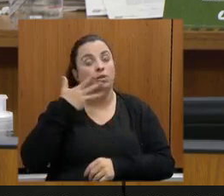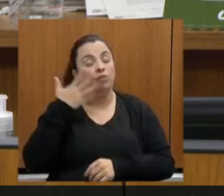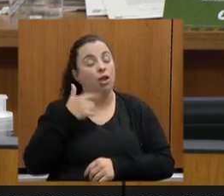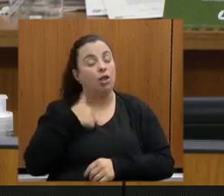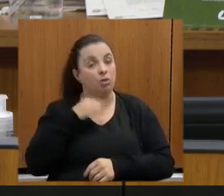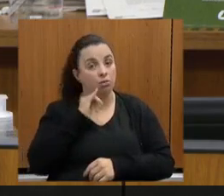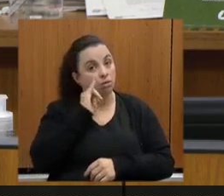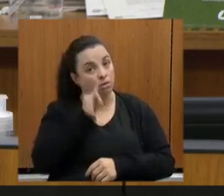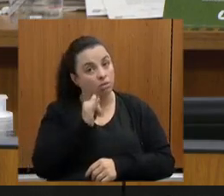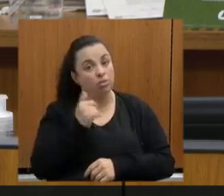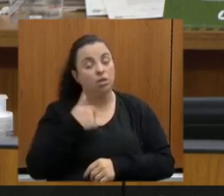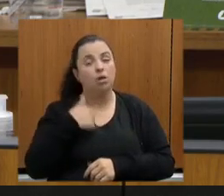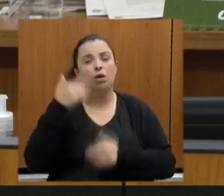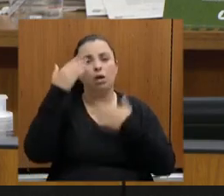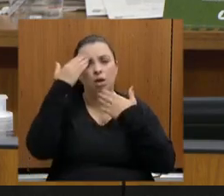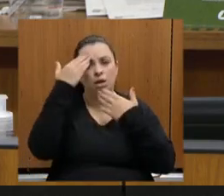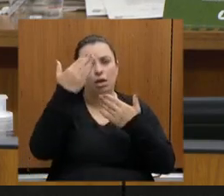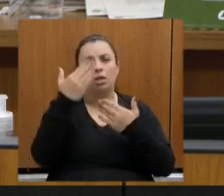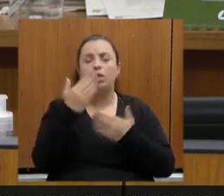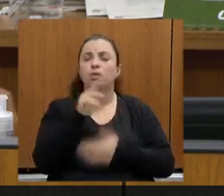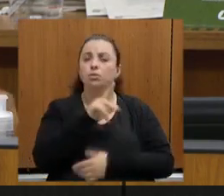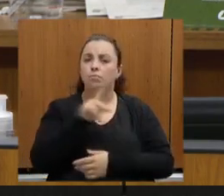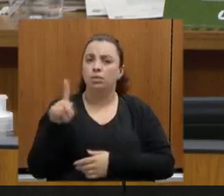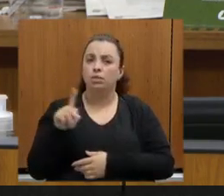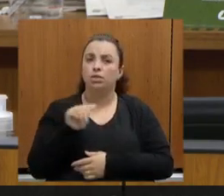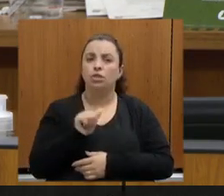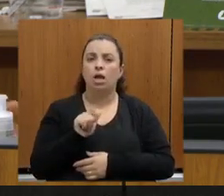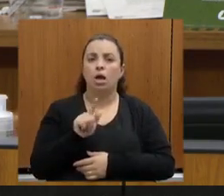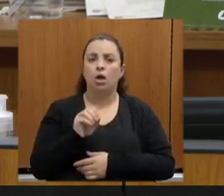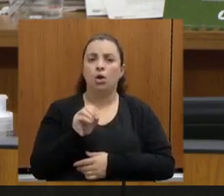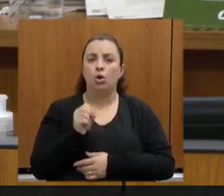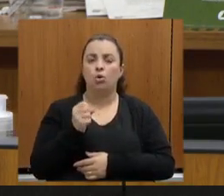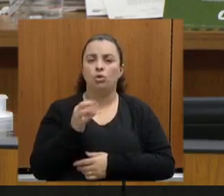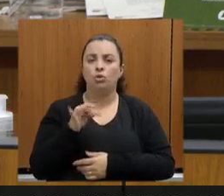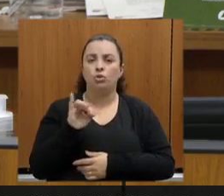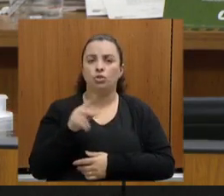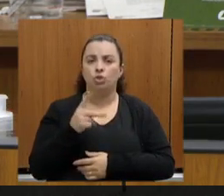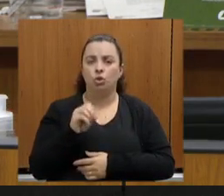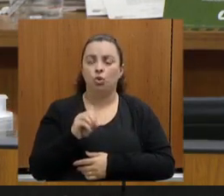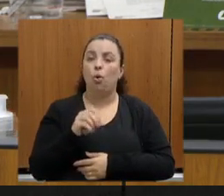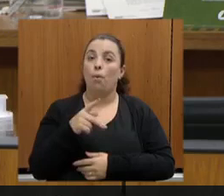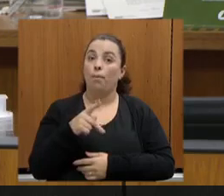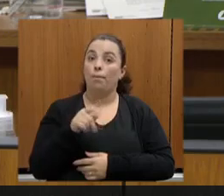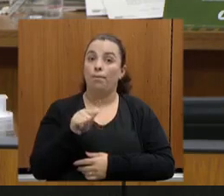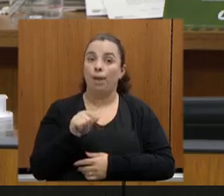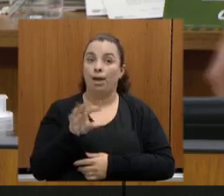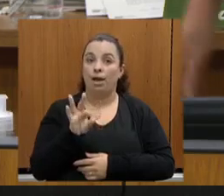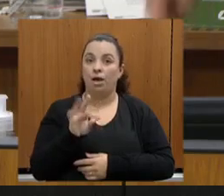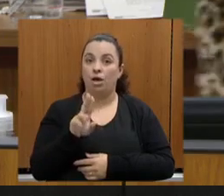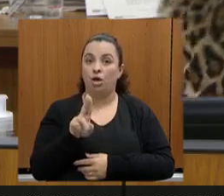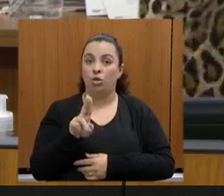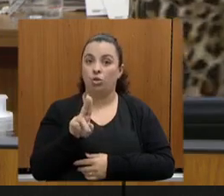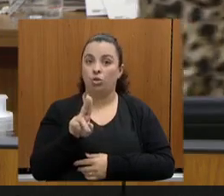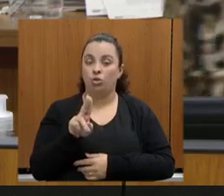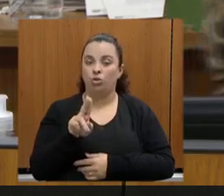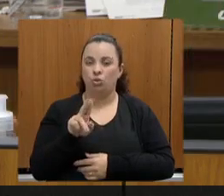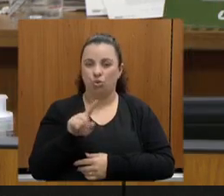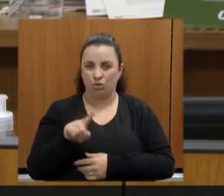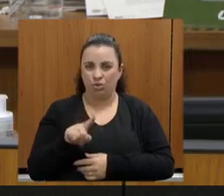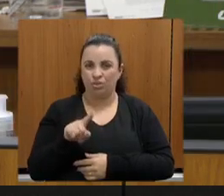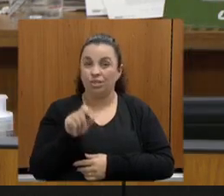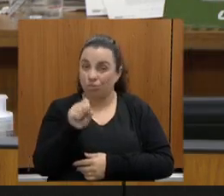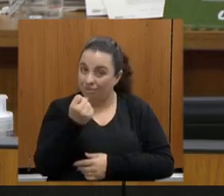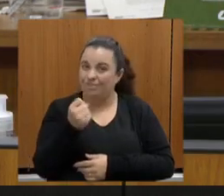dizer que eu quero agradecer o nosso presidente a última Patrus que realmente né Deus nos deu oportunidade